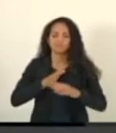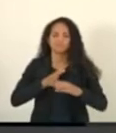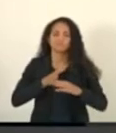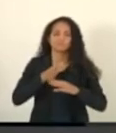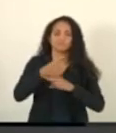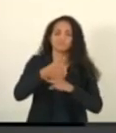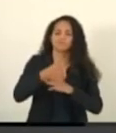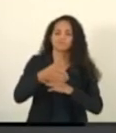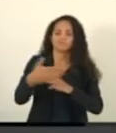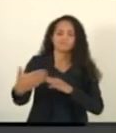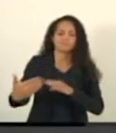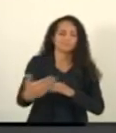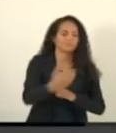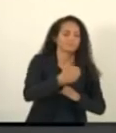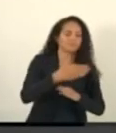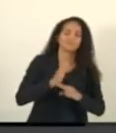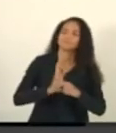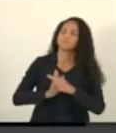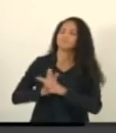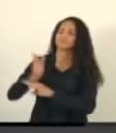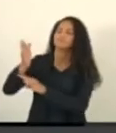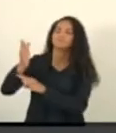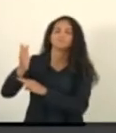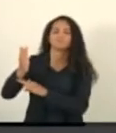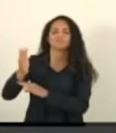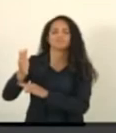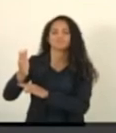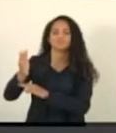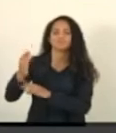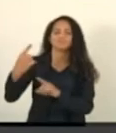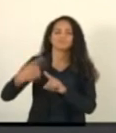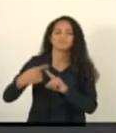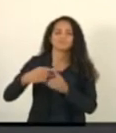em função da falta do